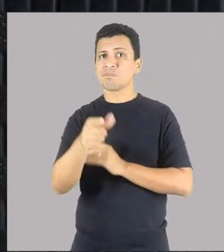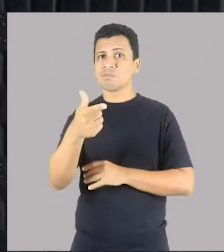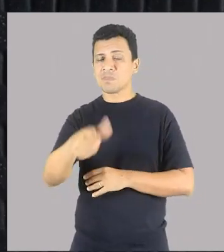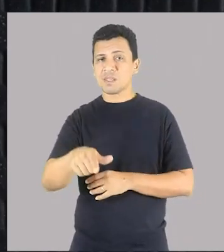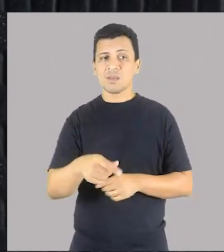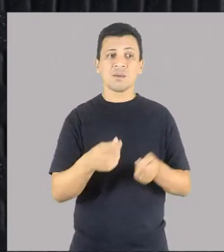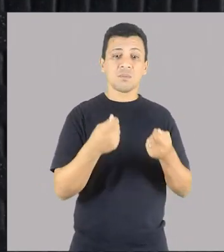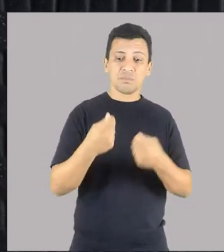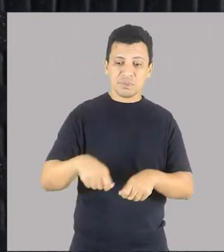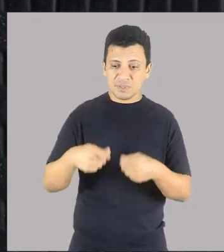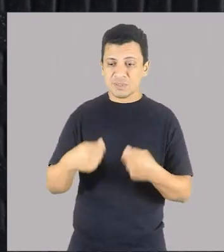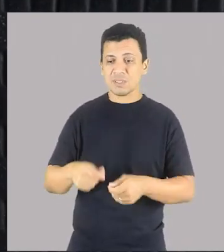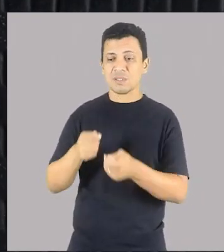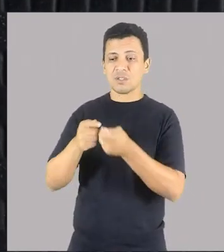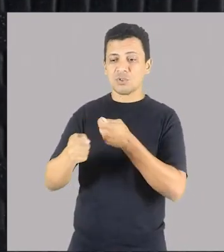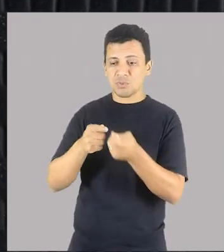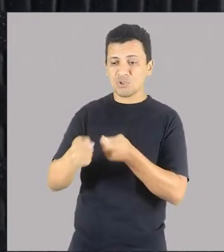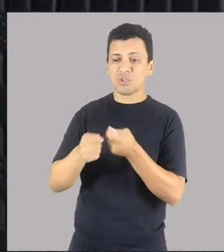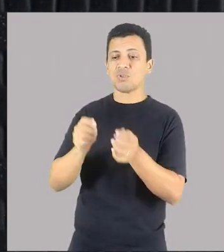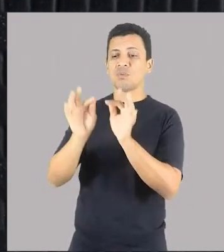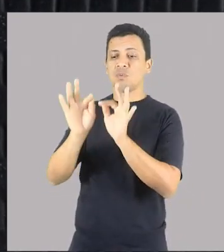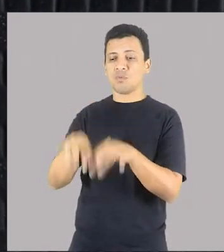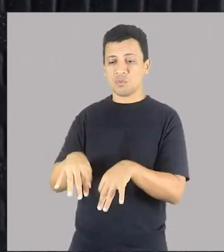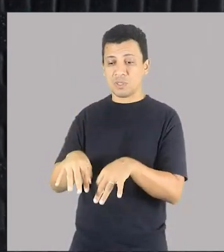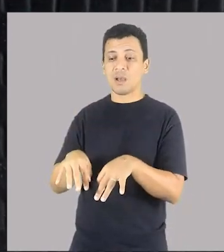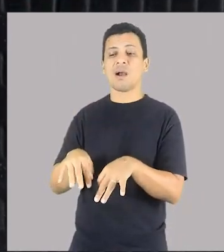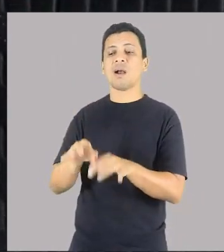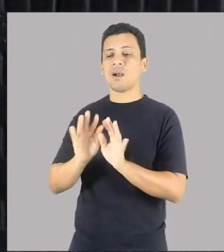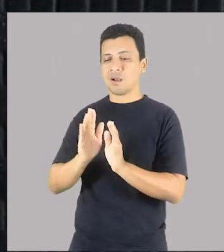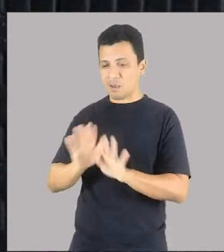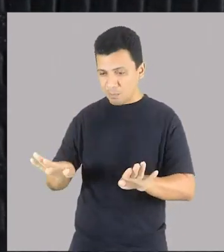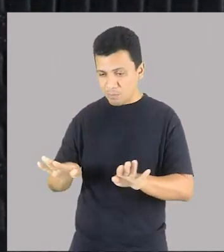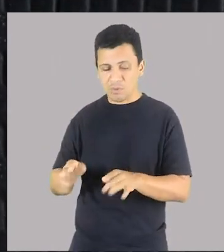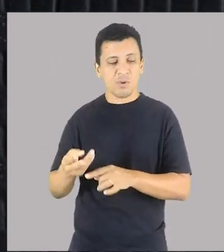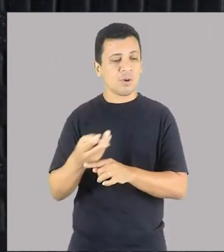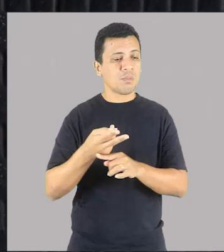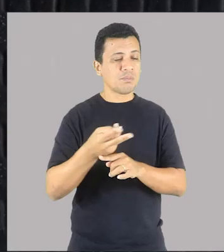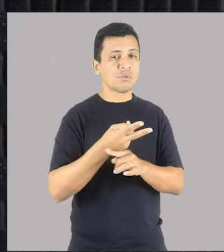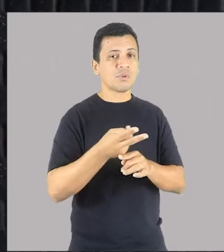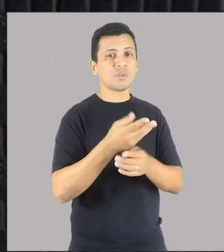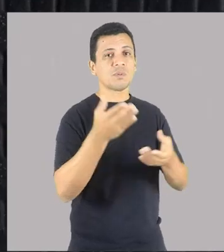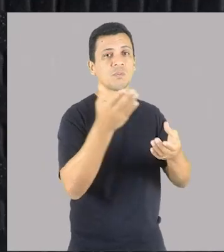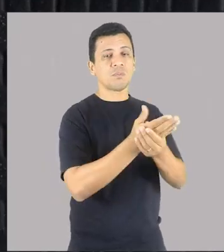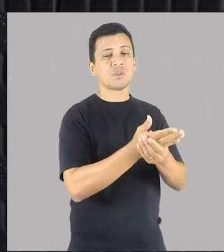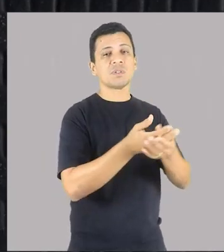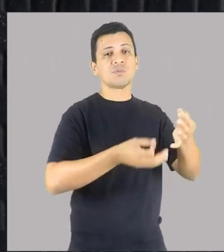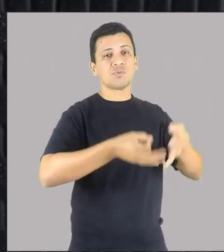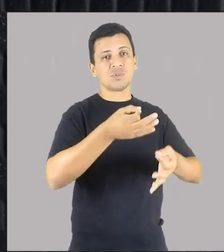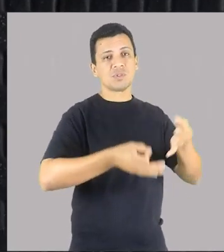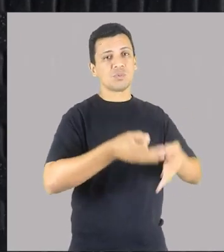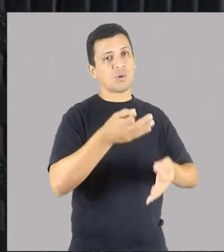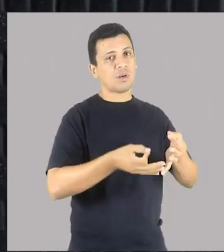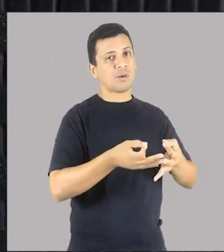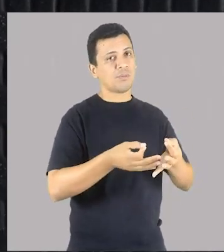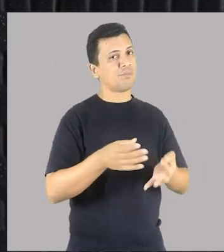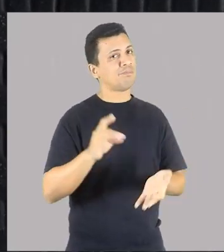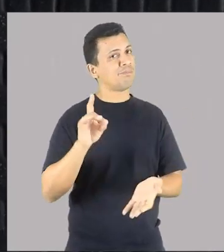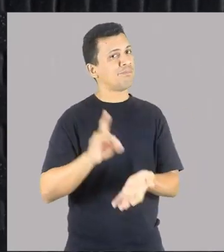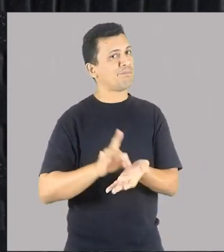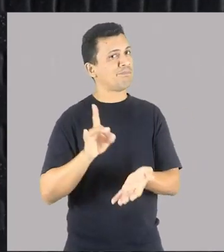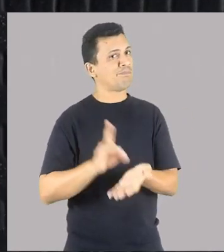necessário terminar o processo administrativo para buscar o processo judicial. Isso não é uma verdade, isso